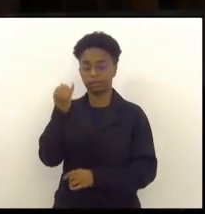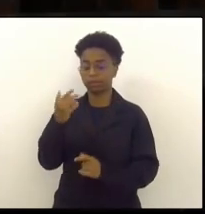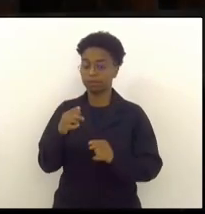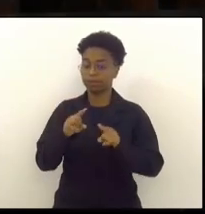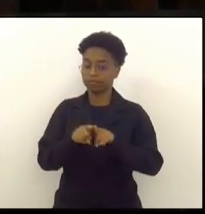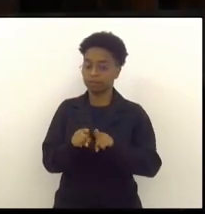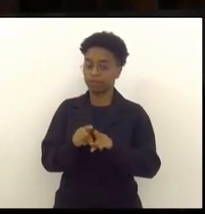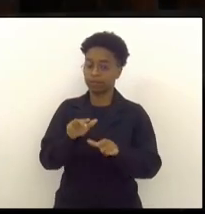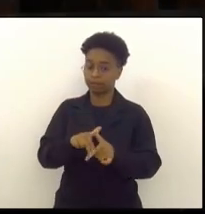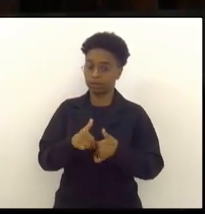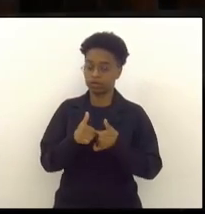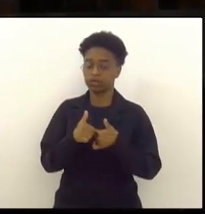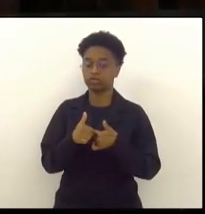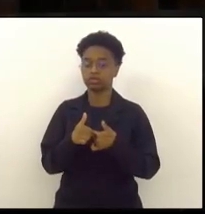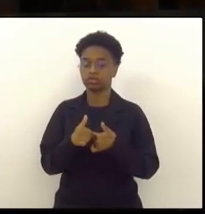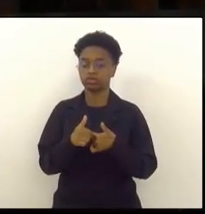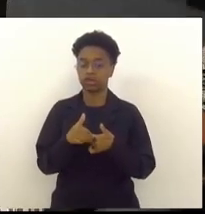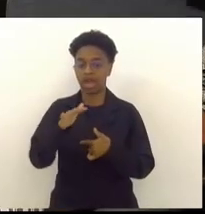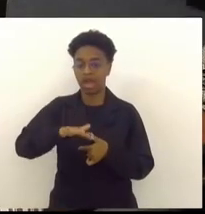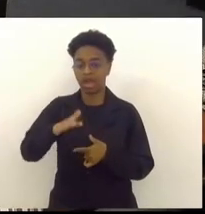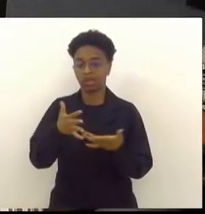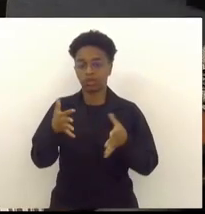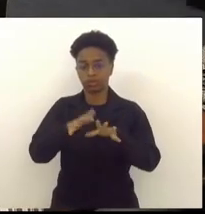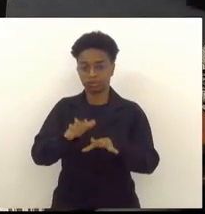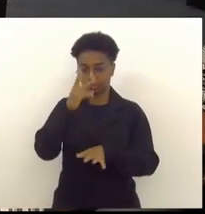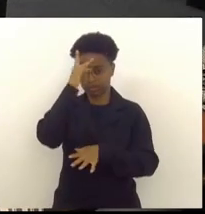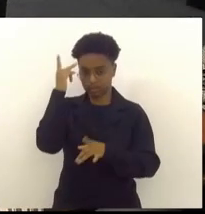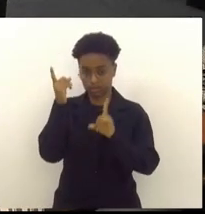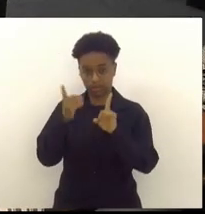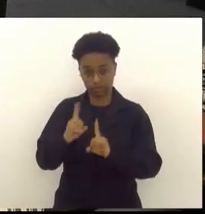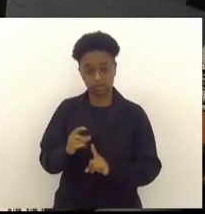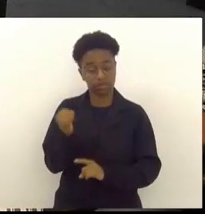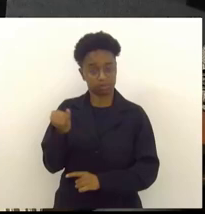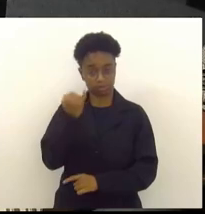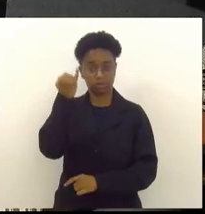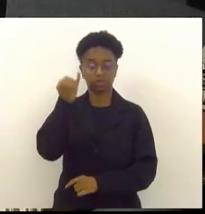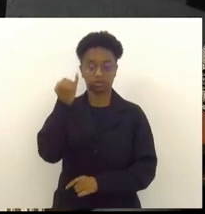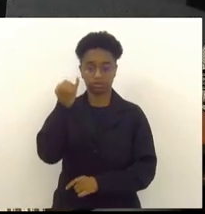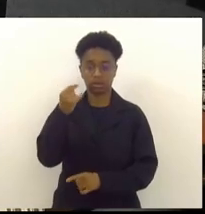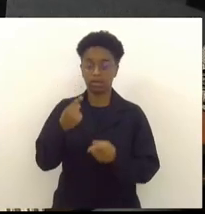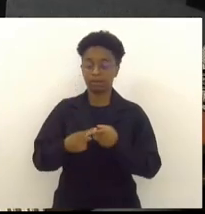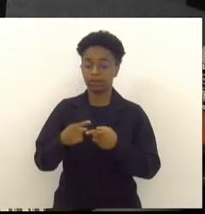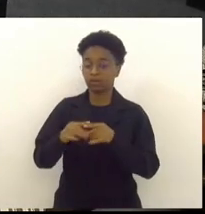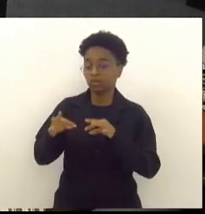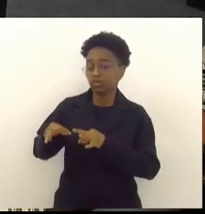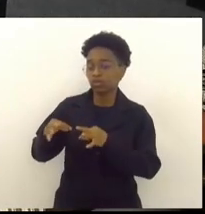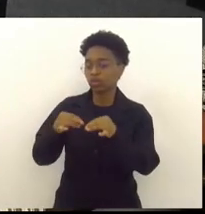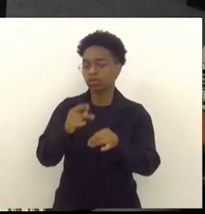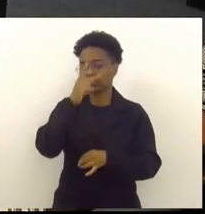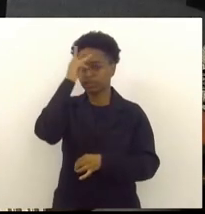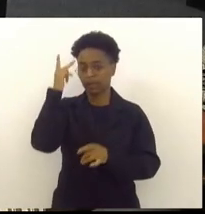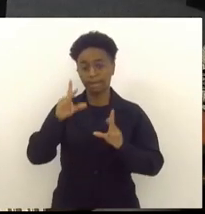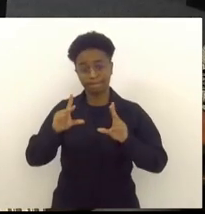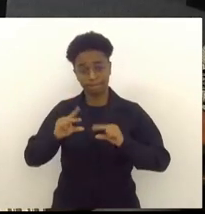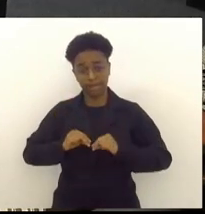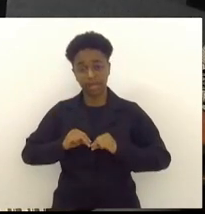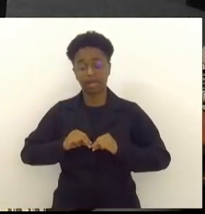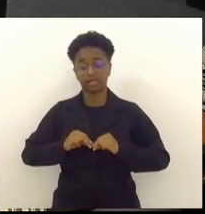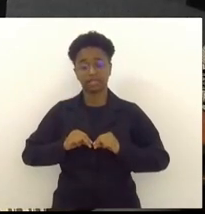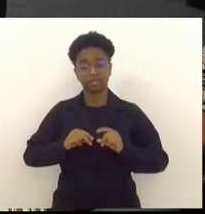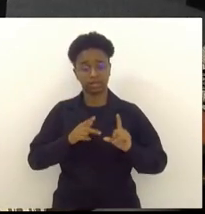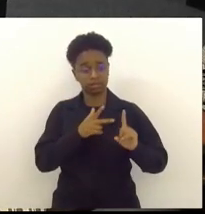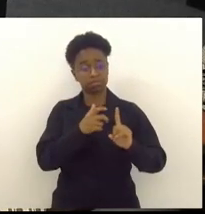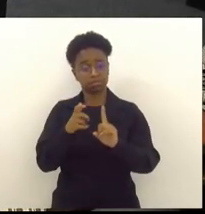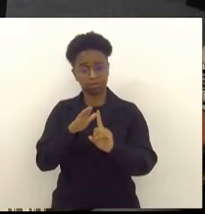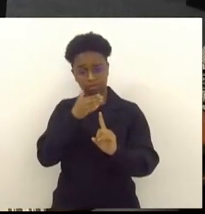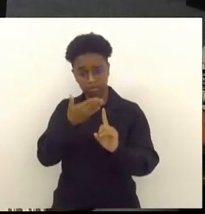isso que, por exemplo, a causa da inclusão da pessoa com deficiência é tão importante, porque todas as pessoas merecem ser reconhecidas